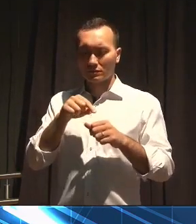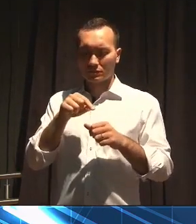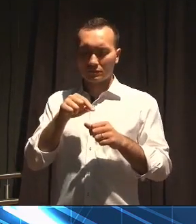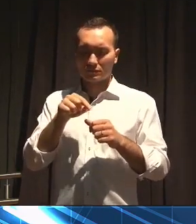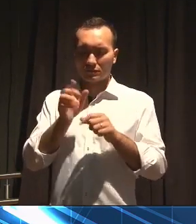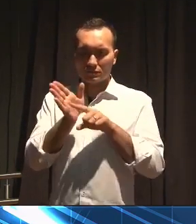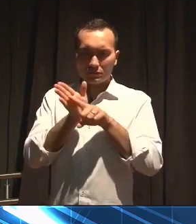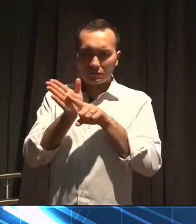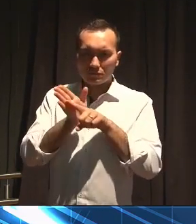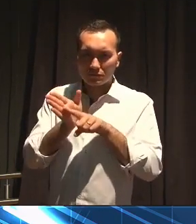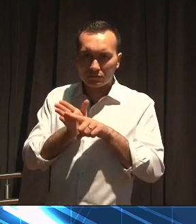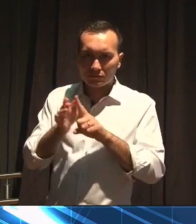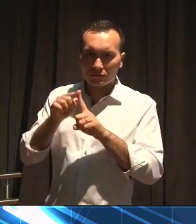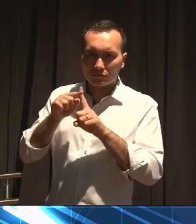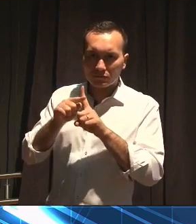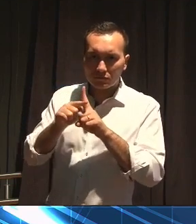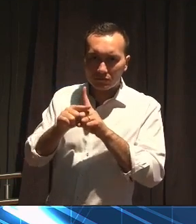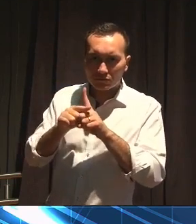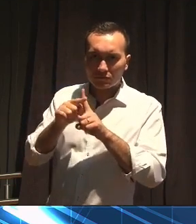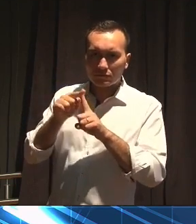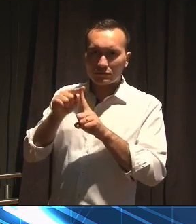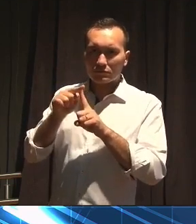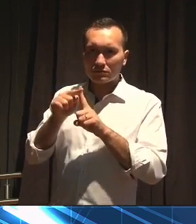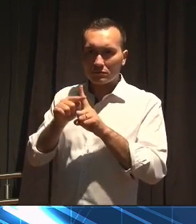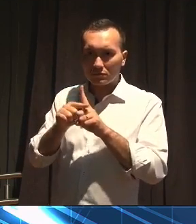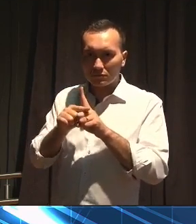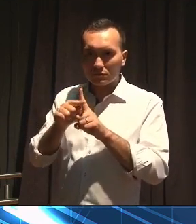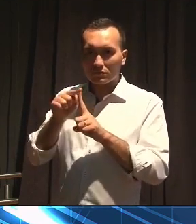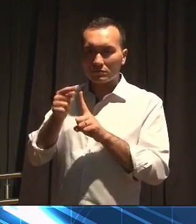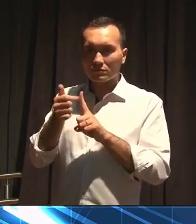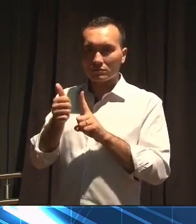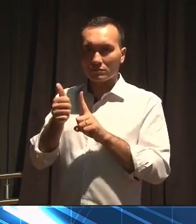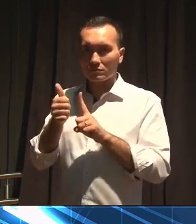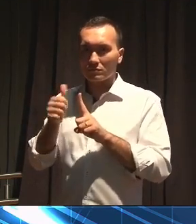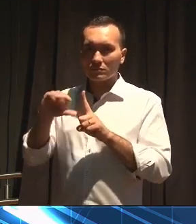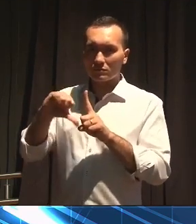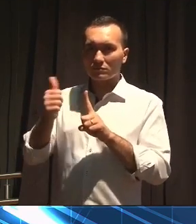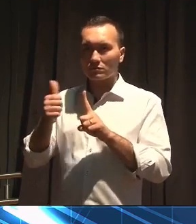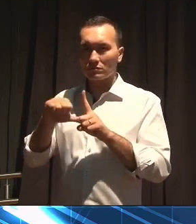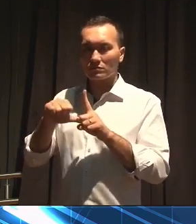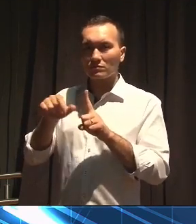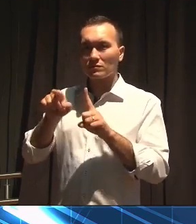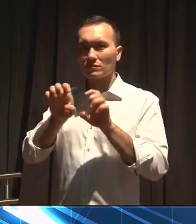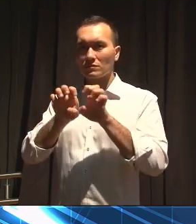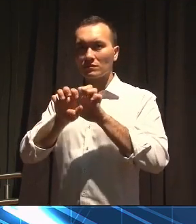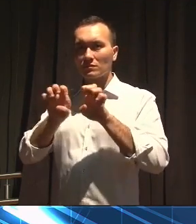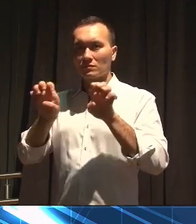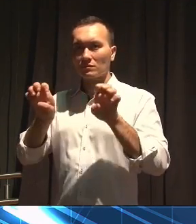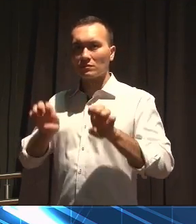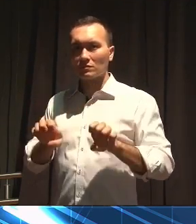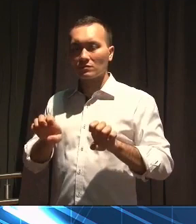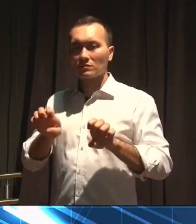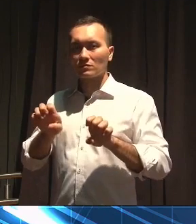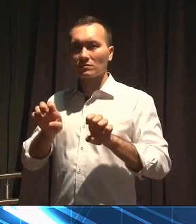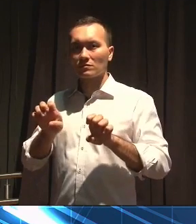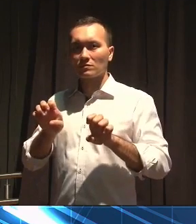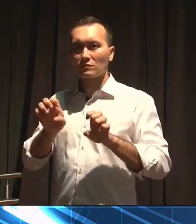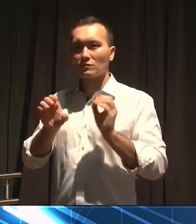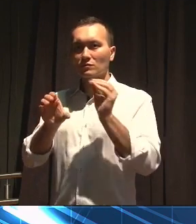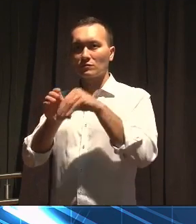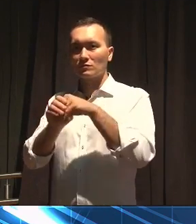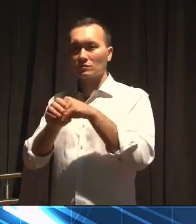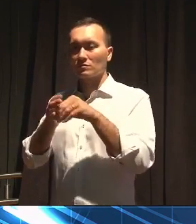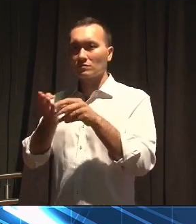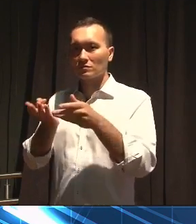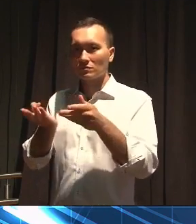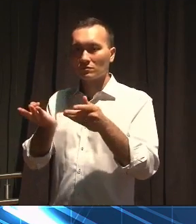sempre compara o que está acontecendo ao longo dos anos nossos sistemas, e em 2021 ele oscilou muito